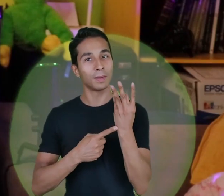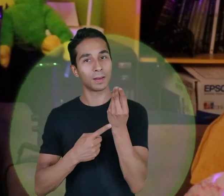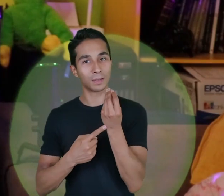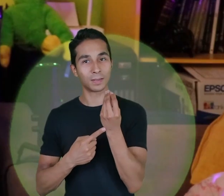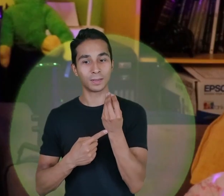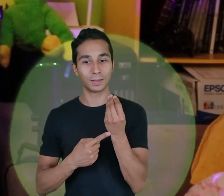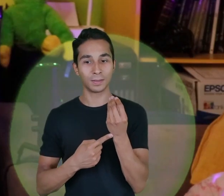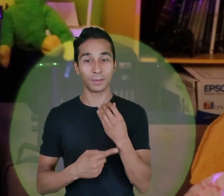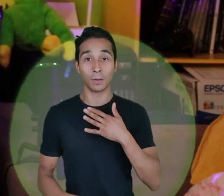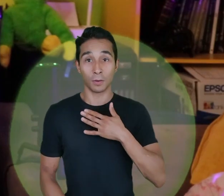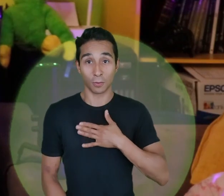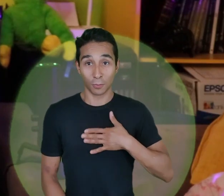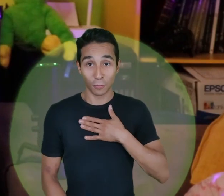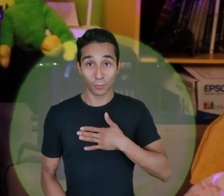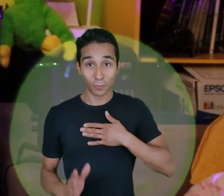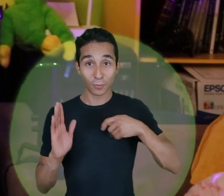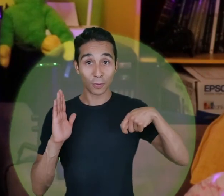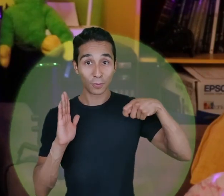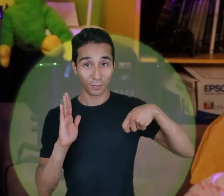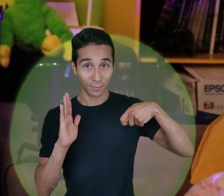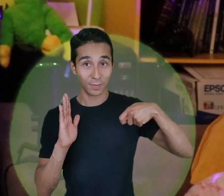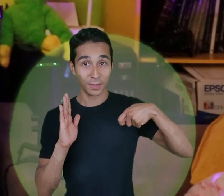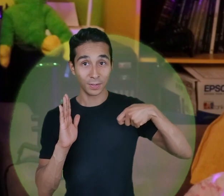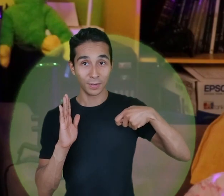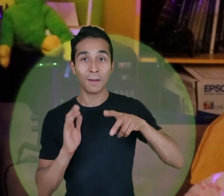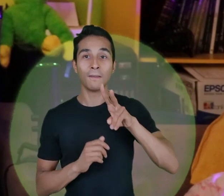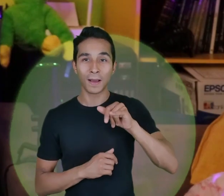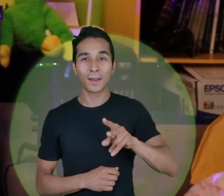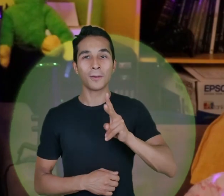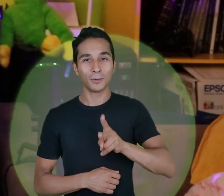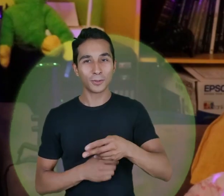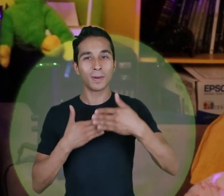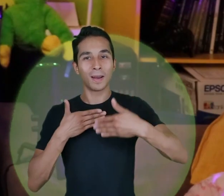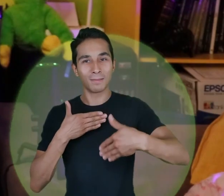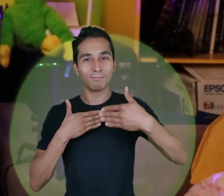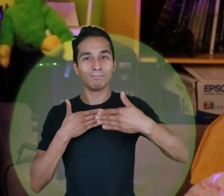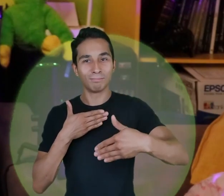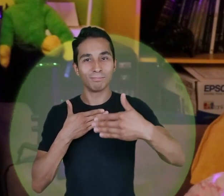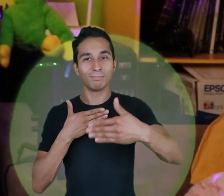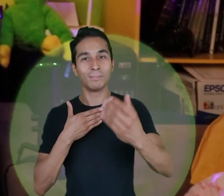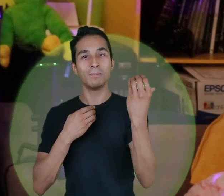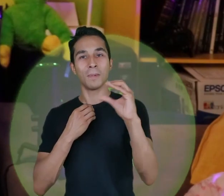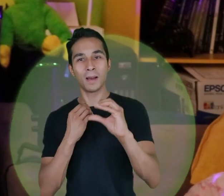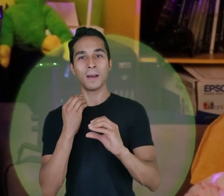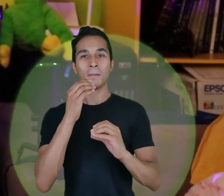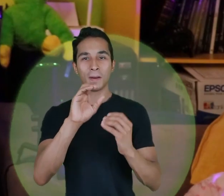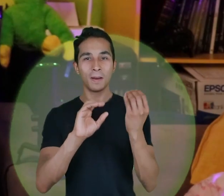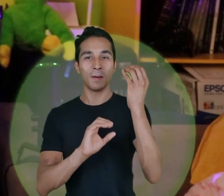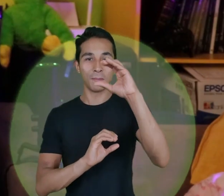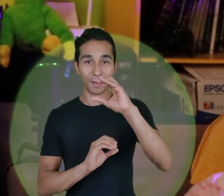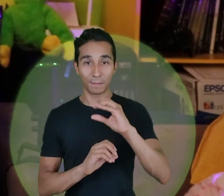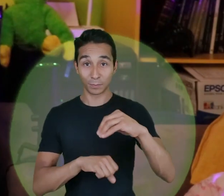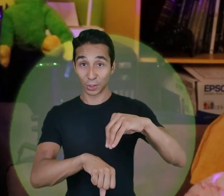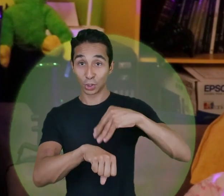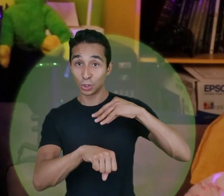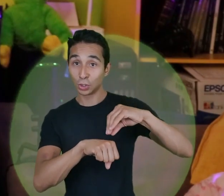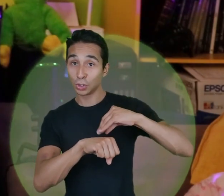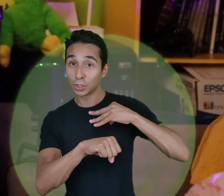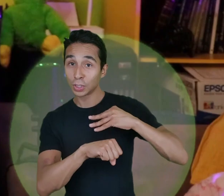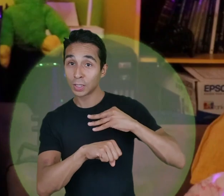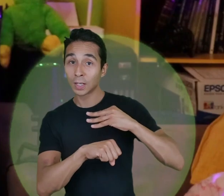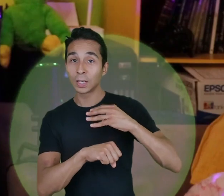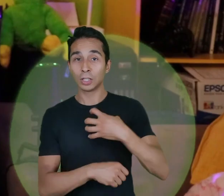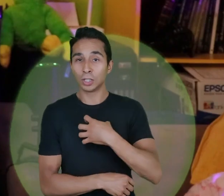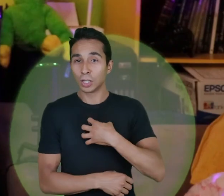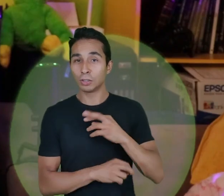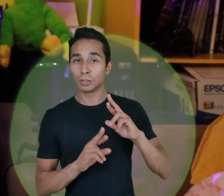né? E se vocês gostarem, a gente vai realizar outros vídeos com essas temáticas, então comenta aí, né? Se você tem outras dicas,